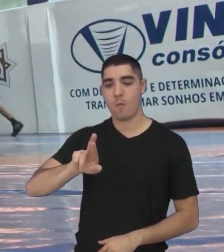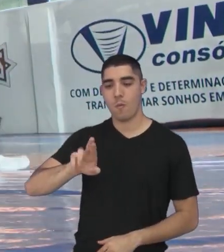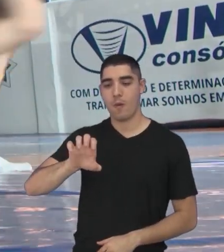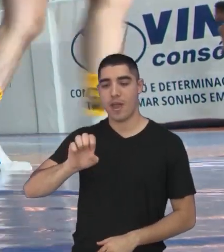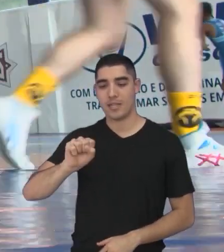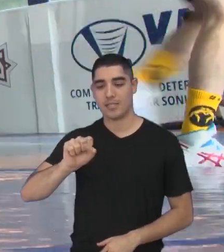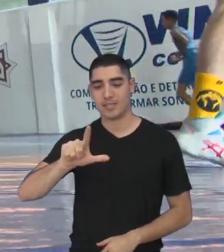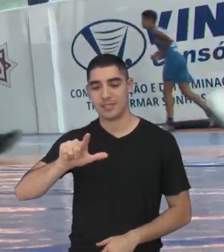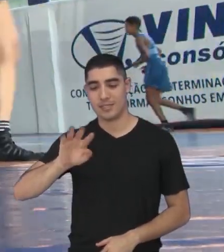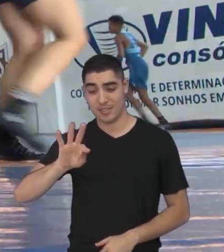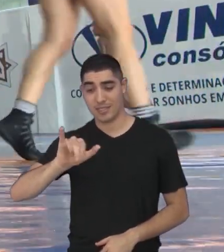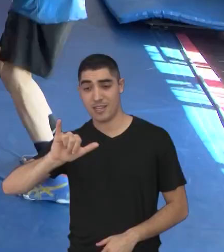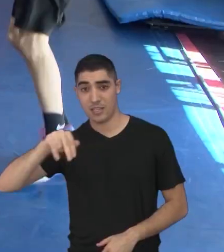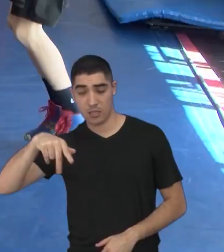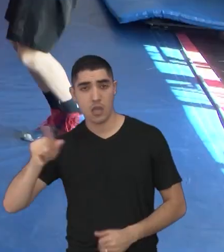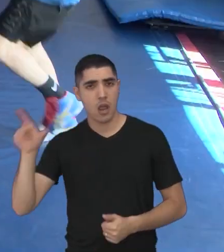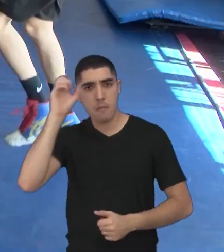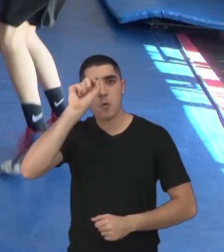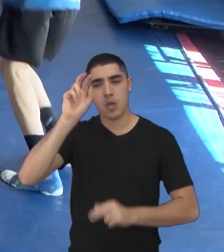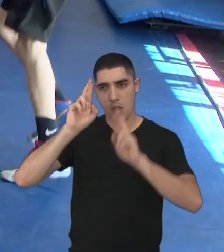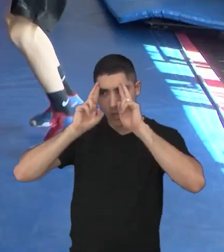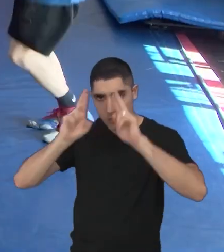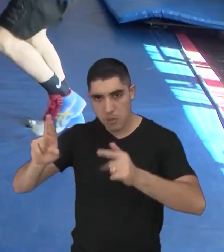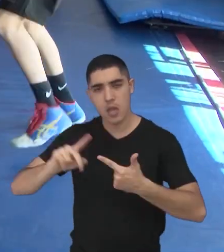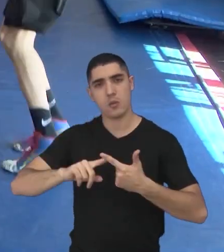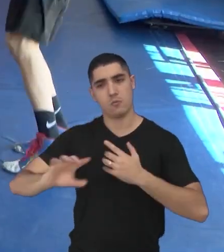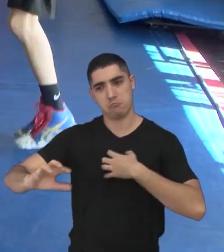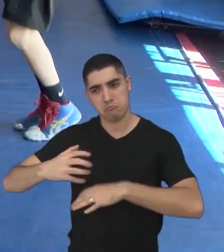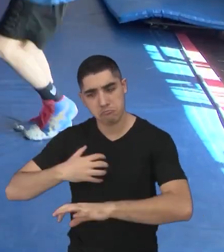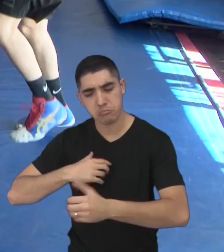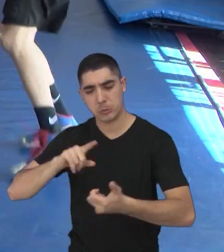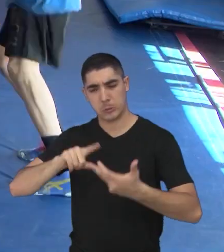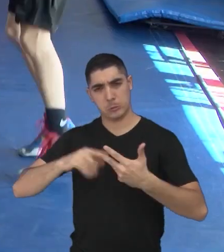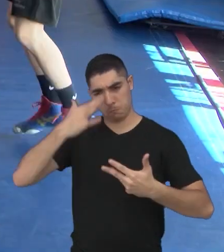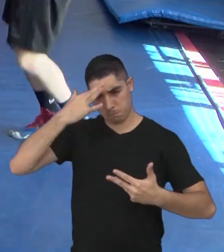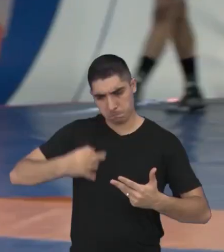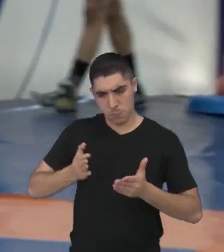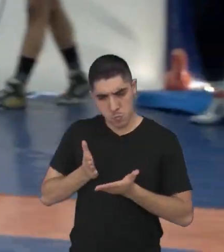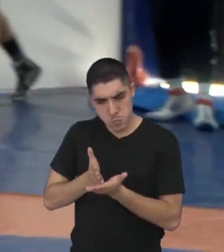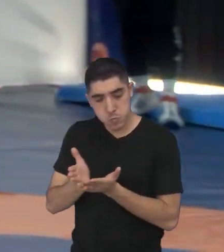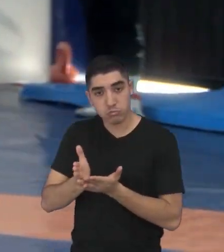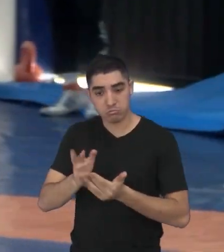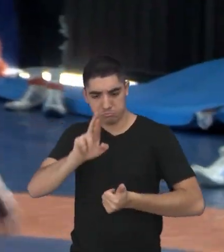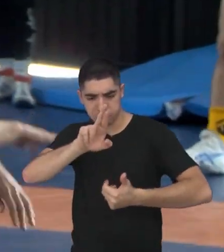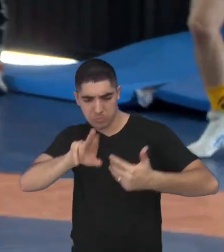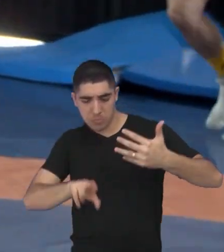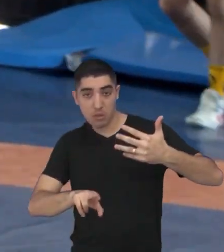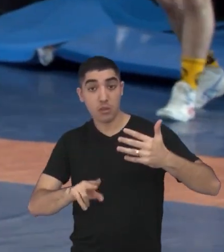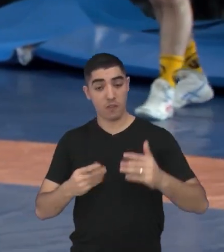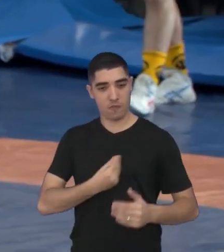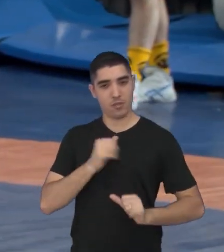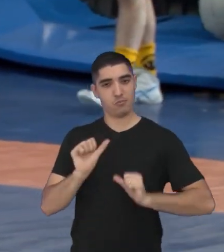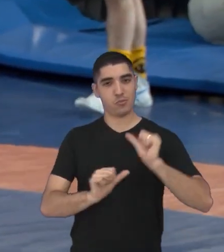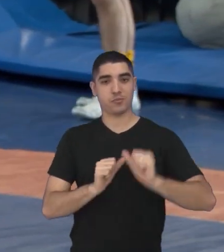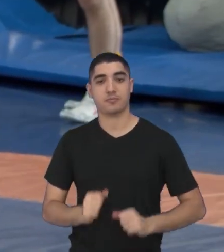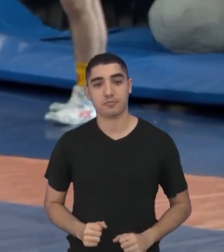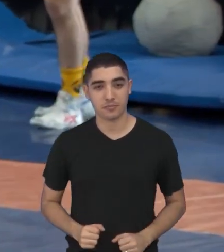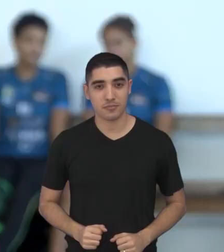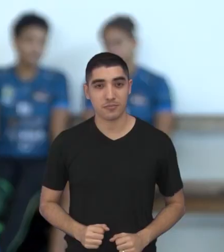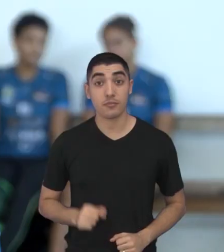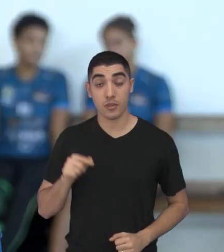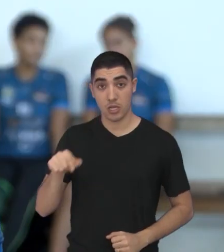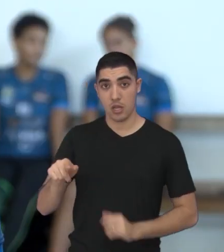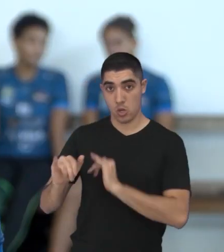esporte ensinou sobre autocontrole, respeito, determinação e muito mais. Uma verdadeira